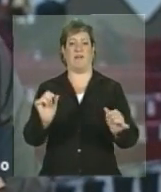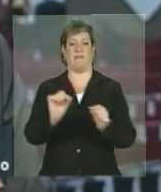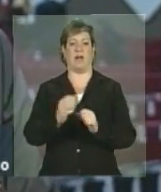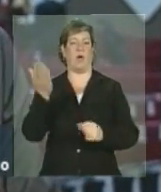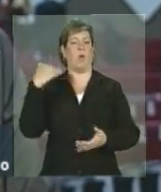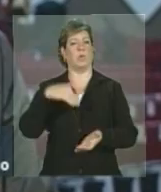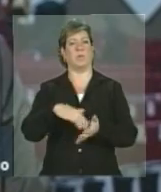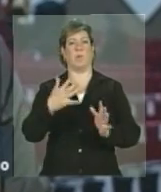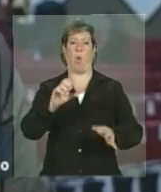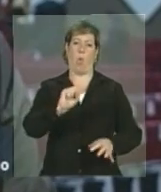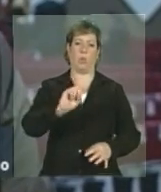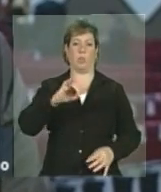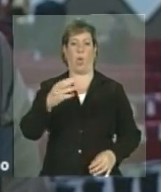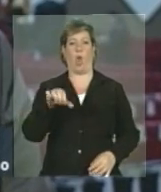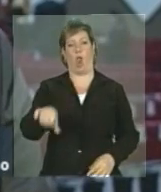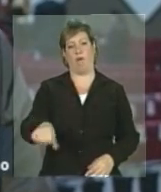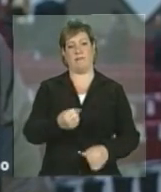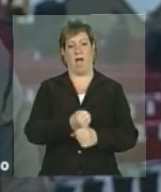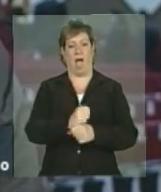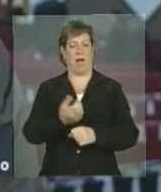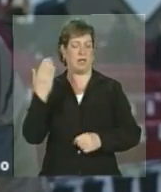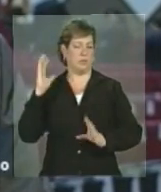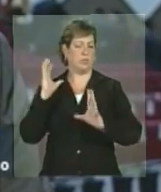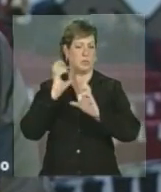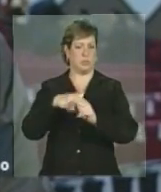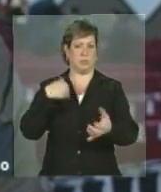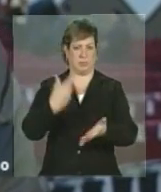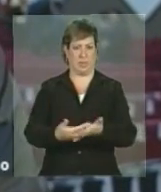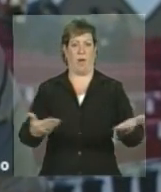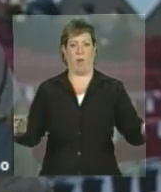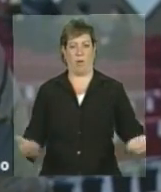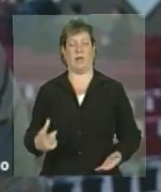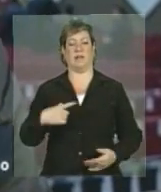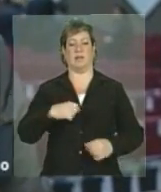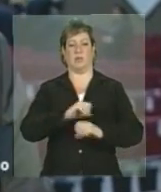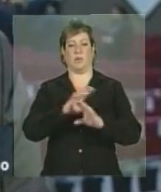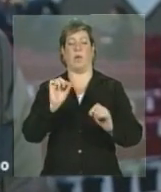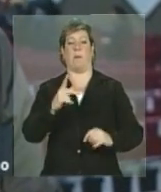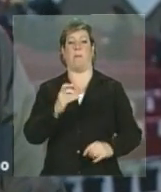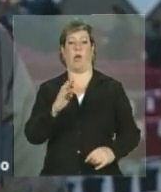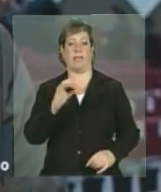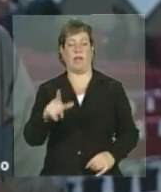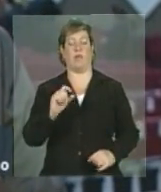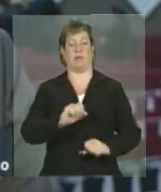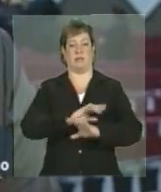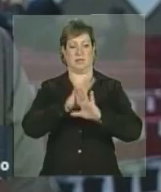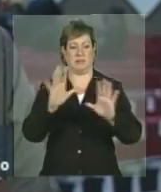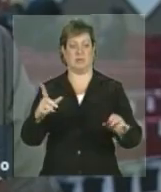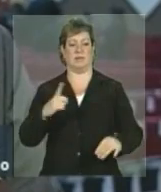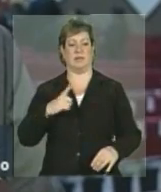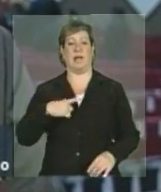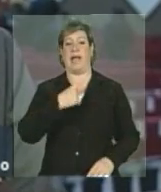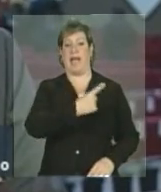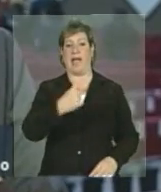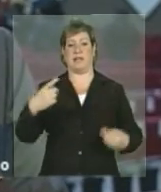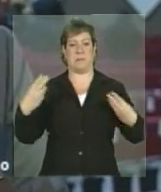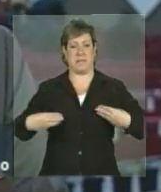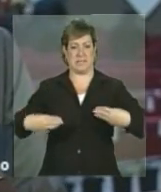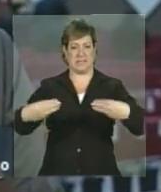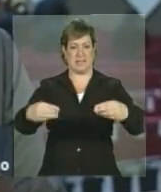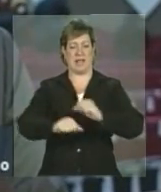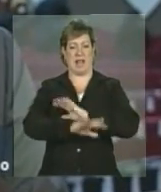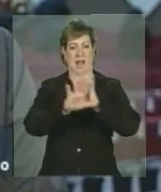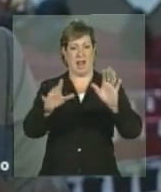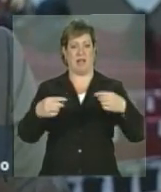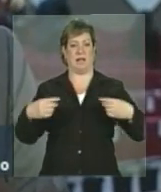últimos 8, 9 anos, né? Isso vem se somar ao portal da transparência, às páginas de transparência de cada ministério, porque até